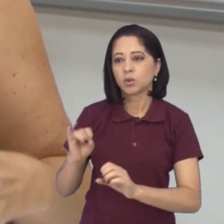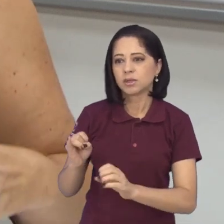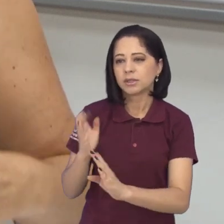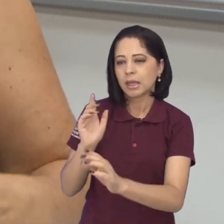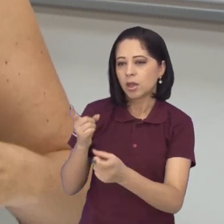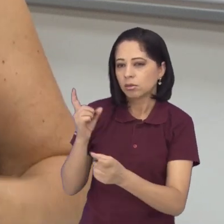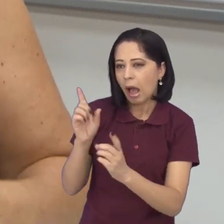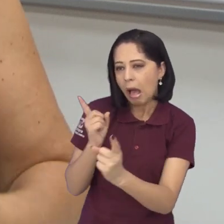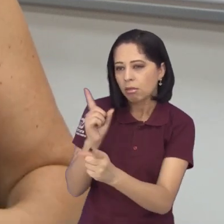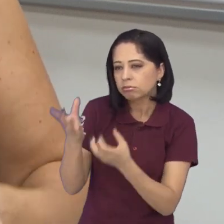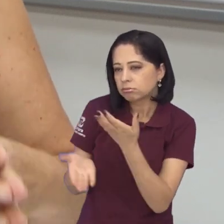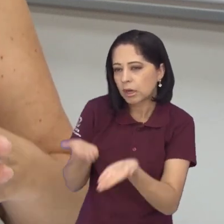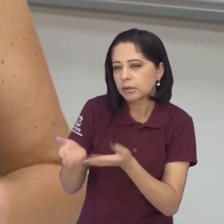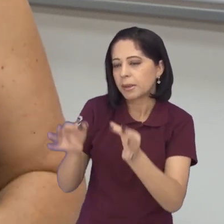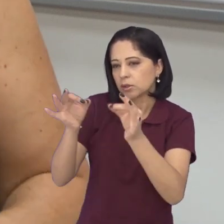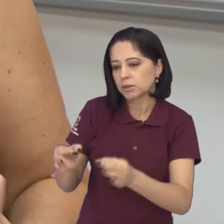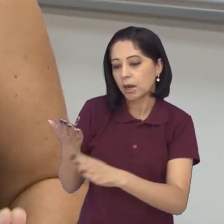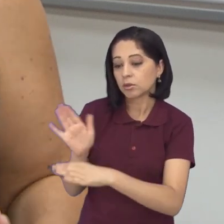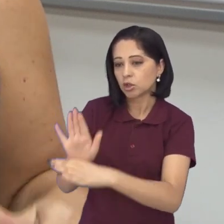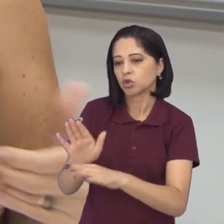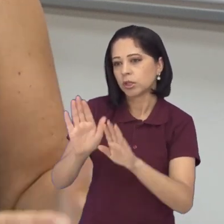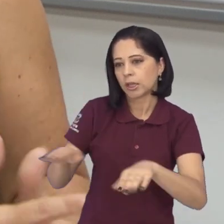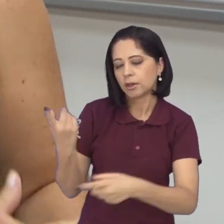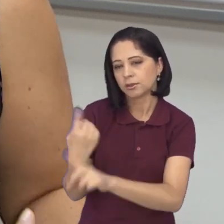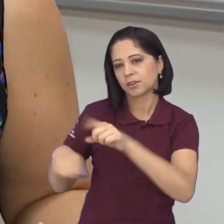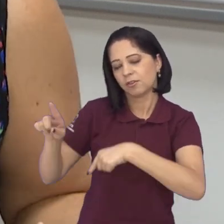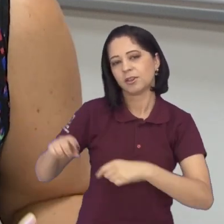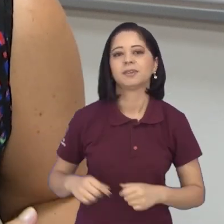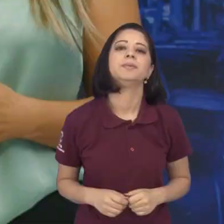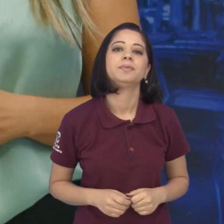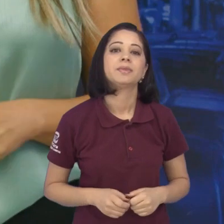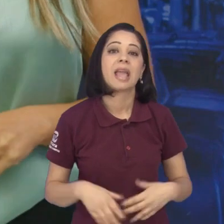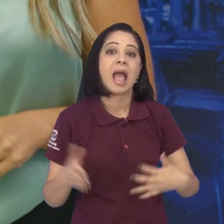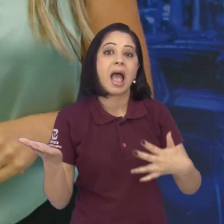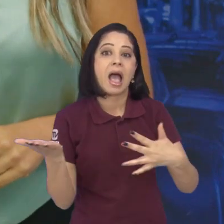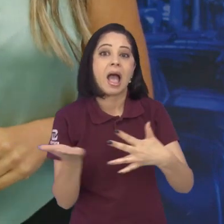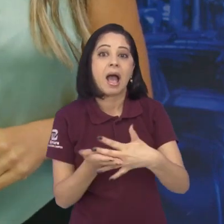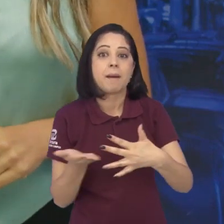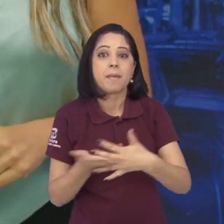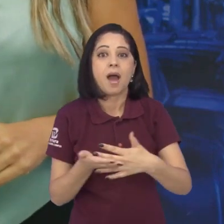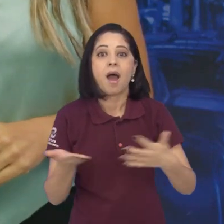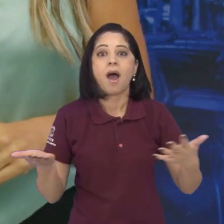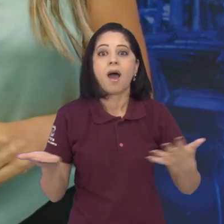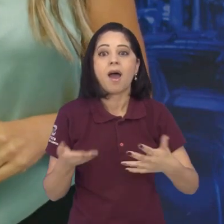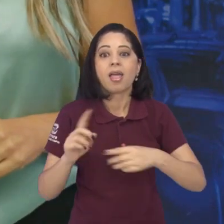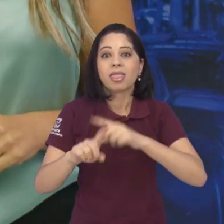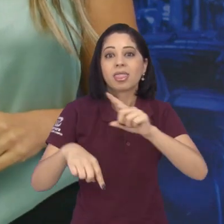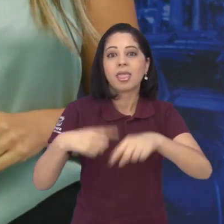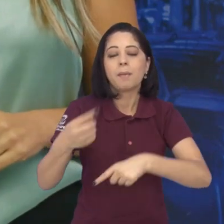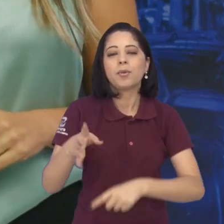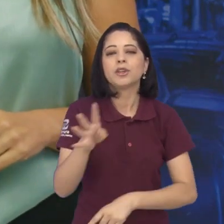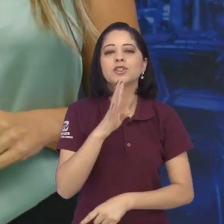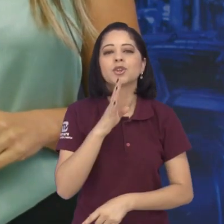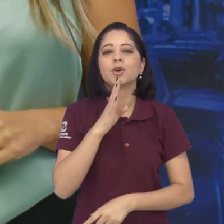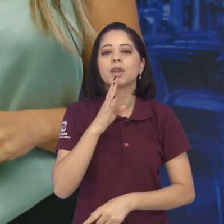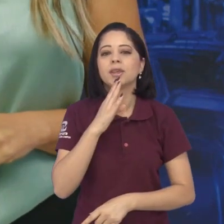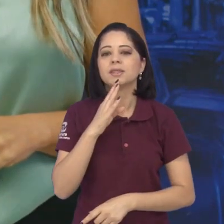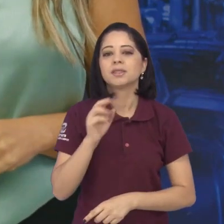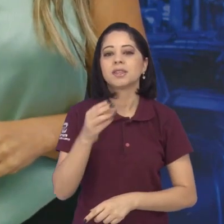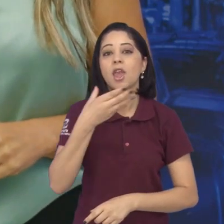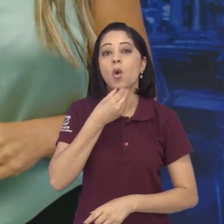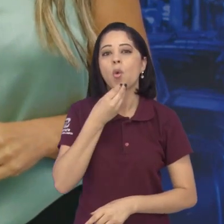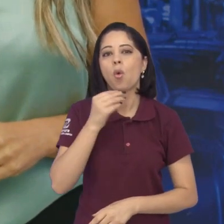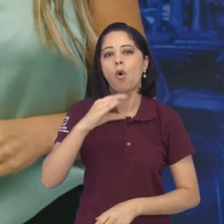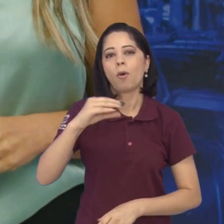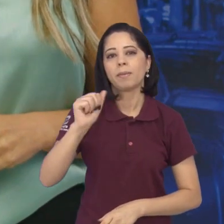porque isso pode realmente ajudar essa criança a avançar nos estudos. Hora de fazer mais uma pausa e no próximo bloco vamos